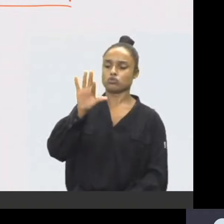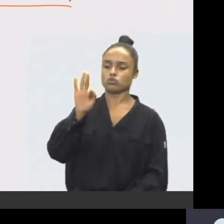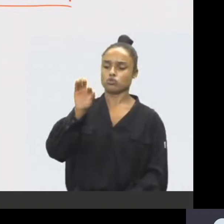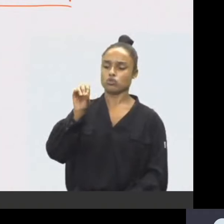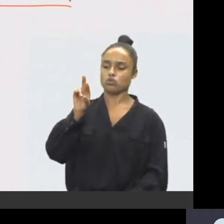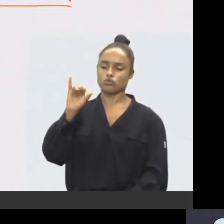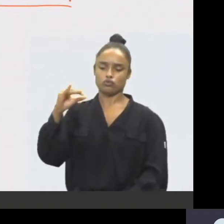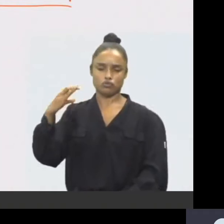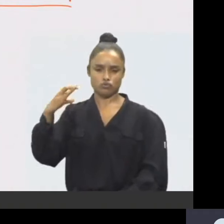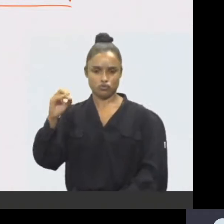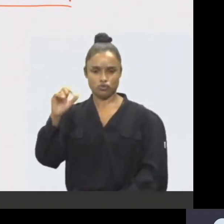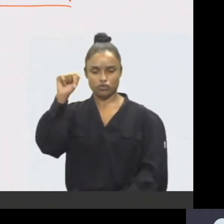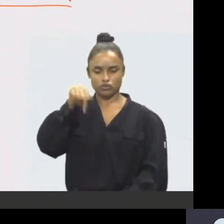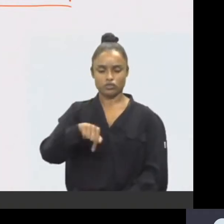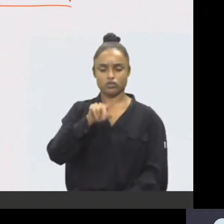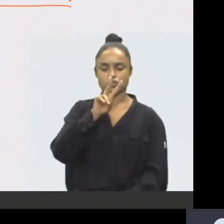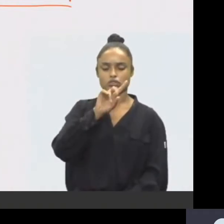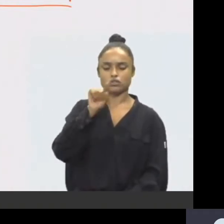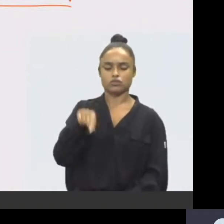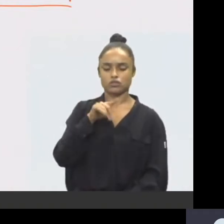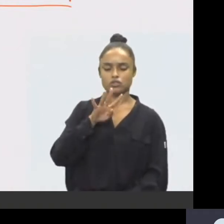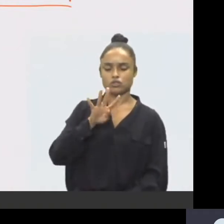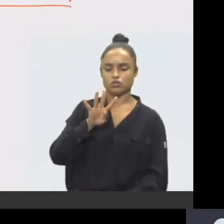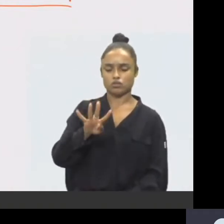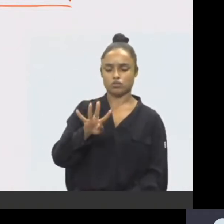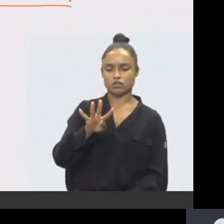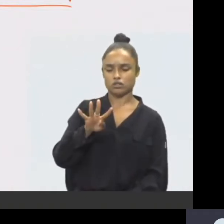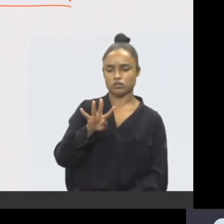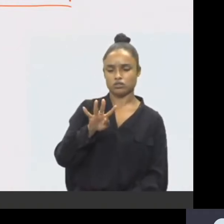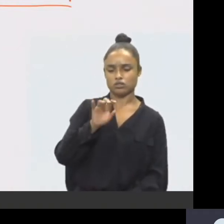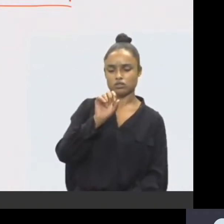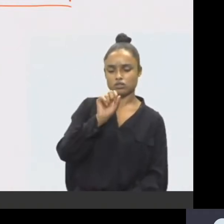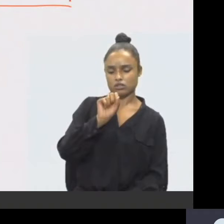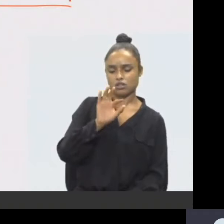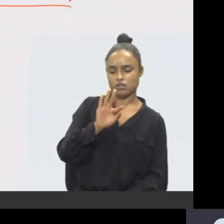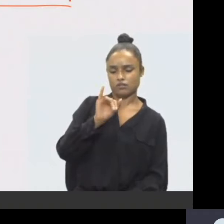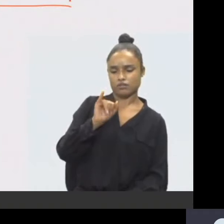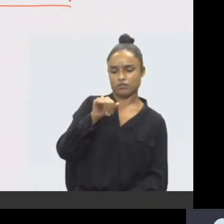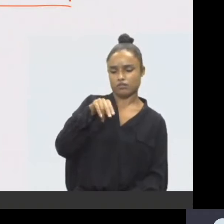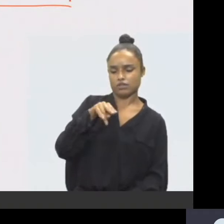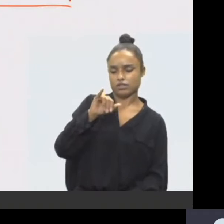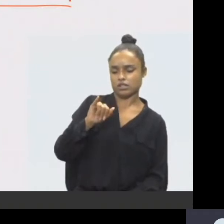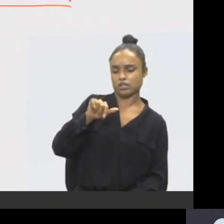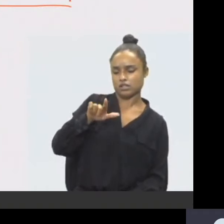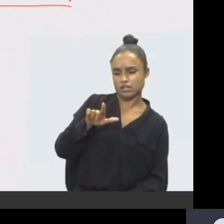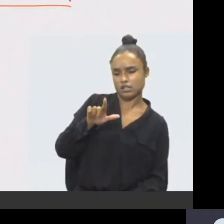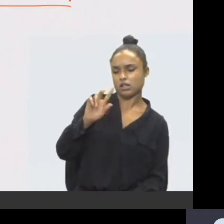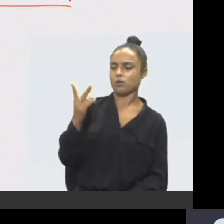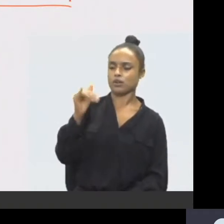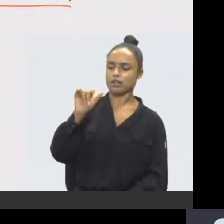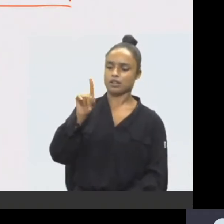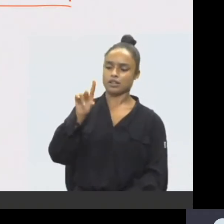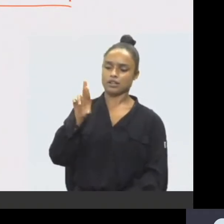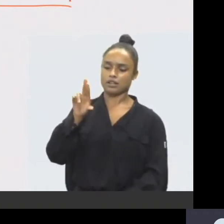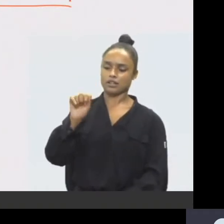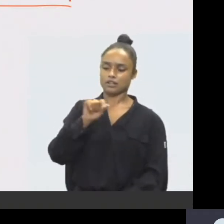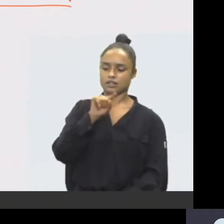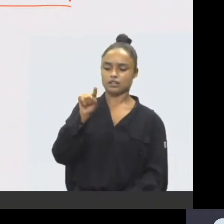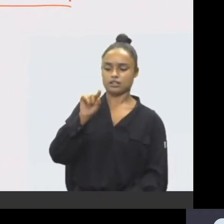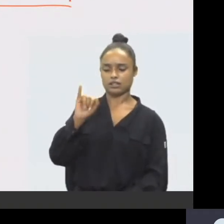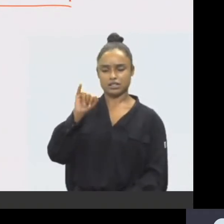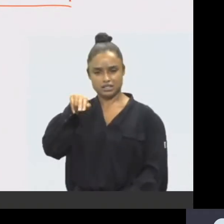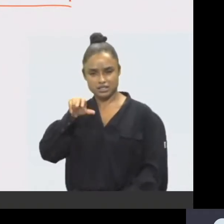nessa 2,4 de nitrofenilhidrazina. Antes da gente adicionar os 5 ml de ácido sulfúrico, nós vamos adicionar ali um pouquinho de